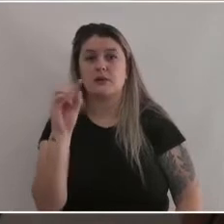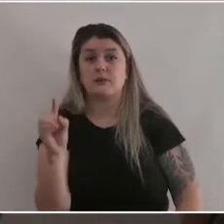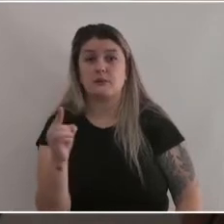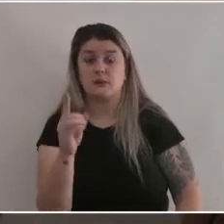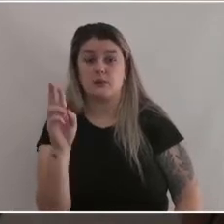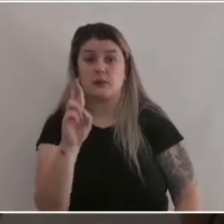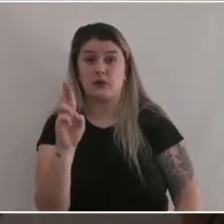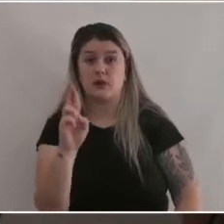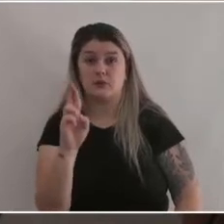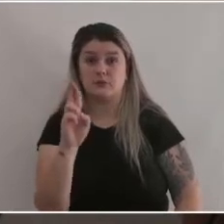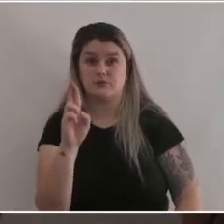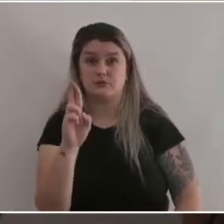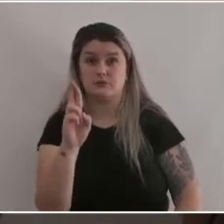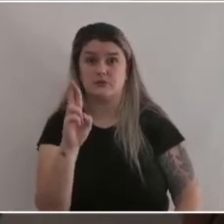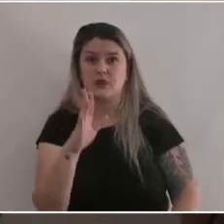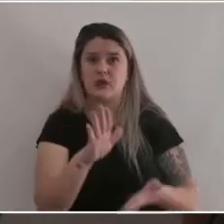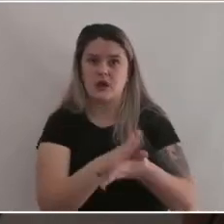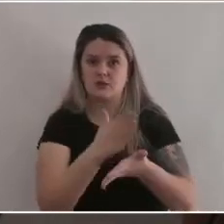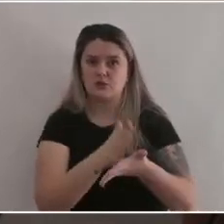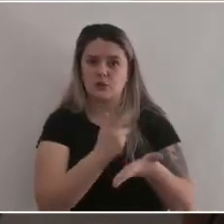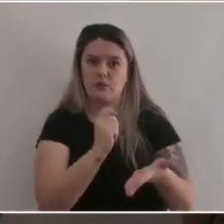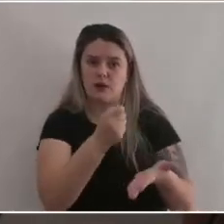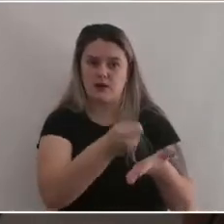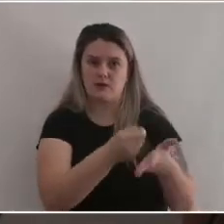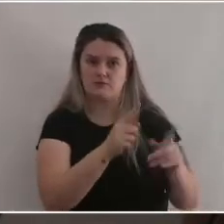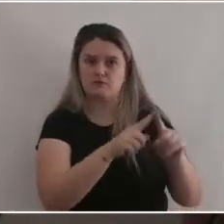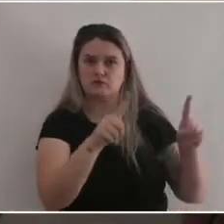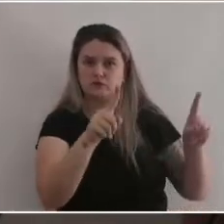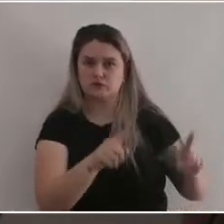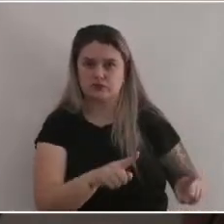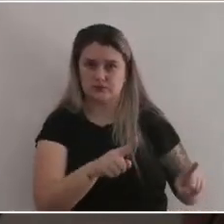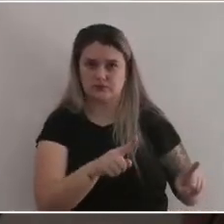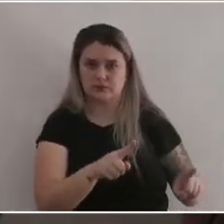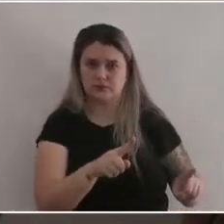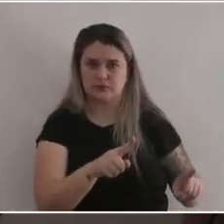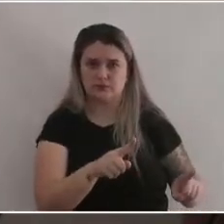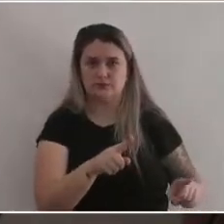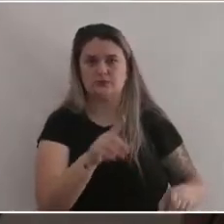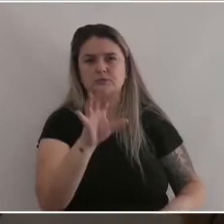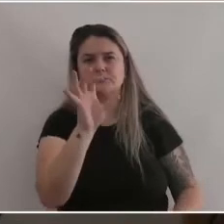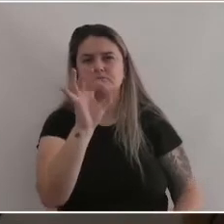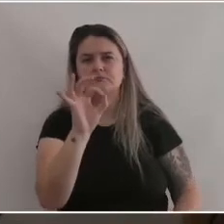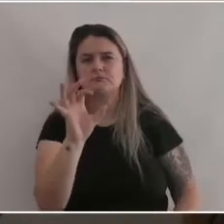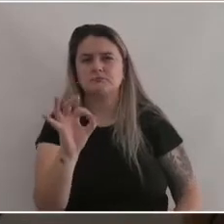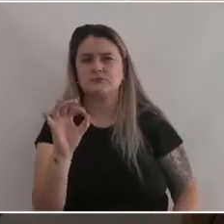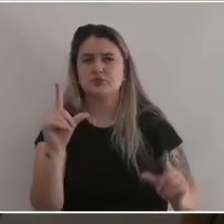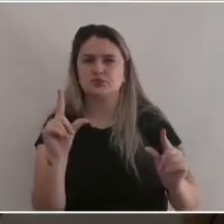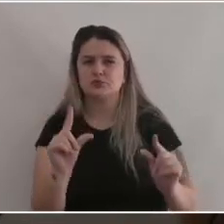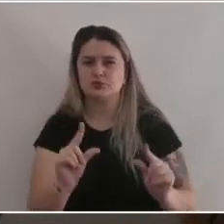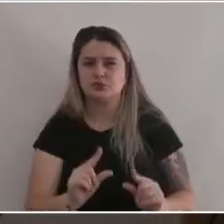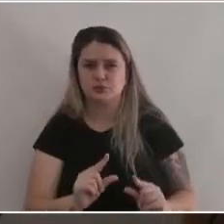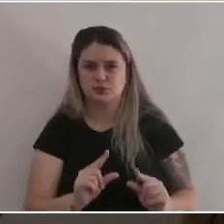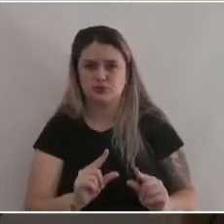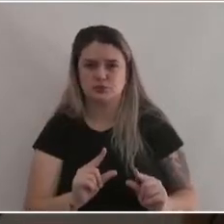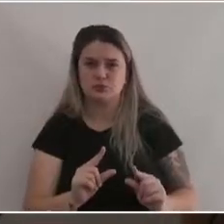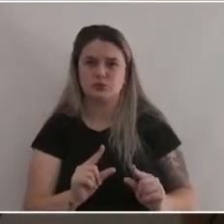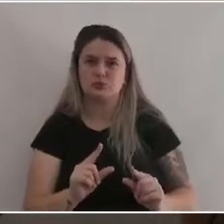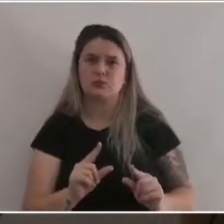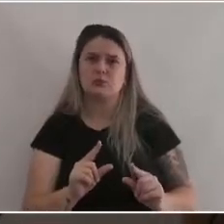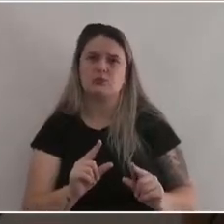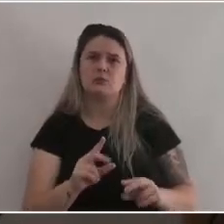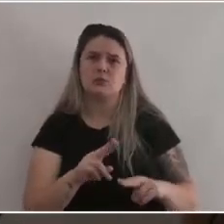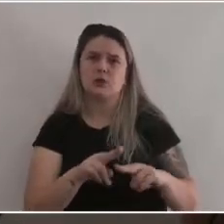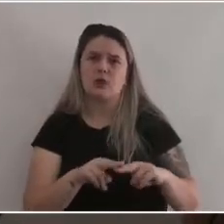82.040.000 de gastos com pessoal. O índice teve uma queda devido